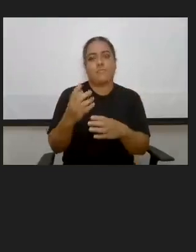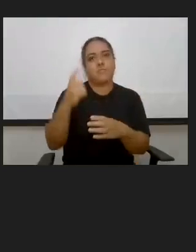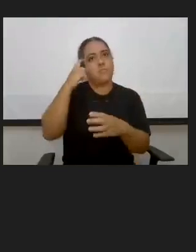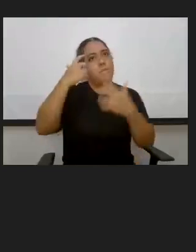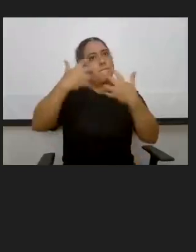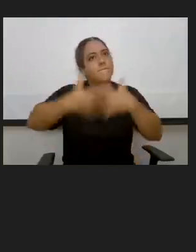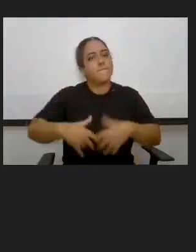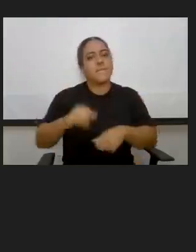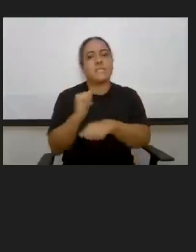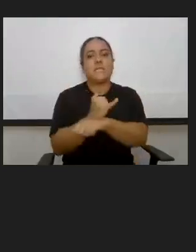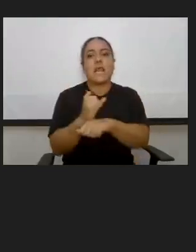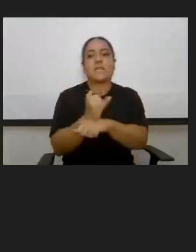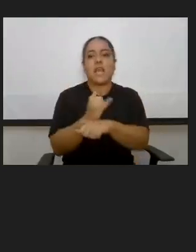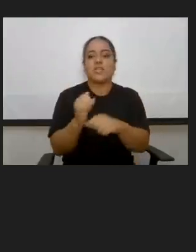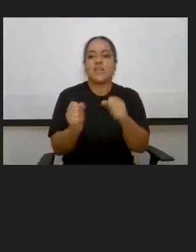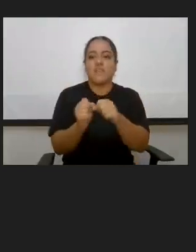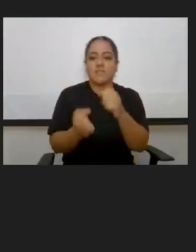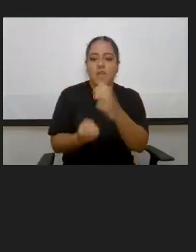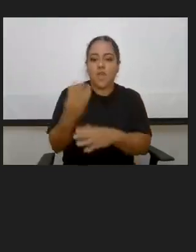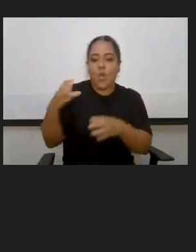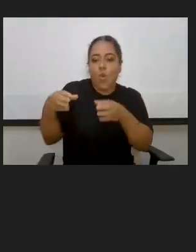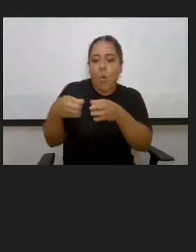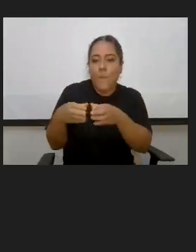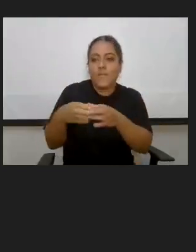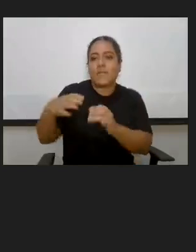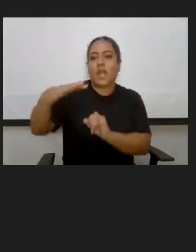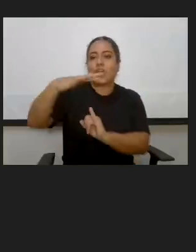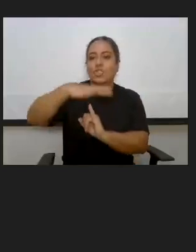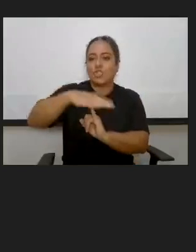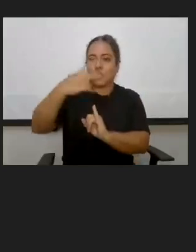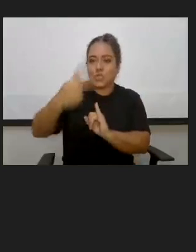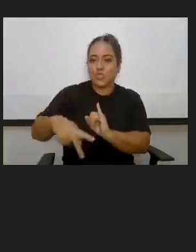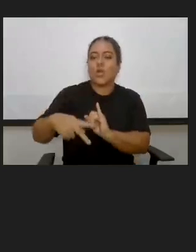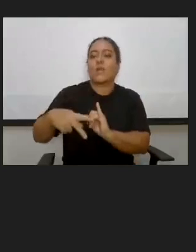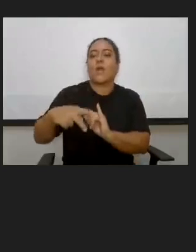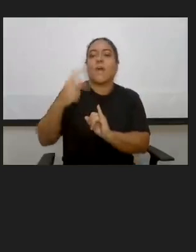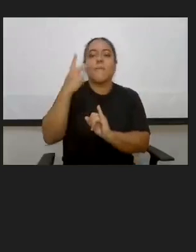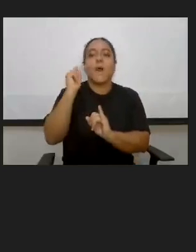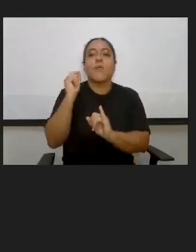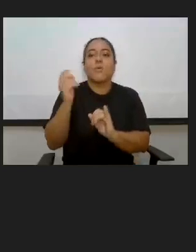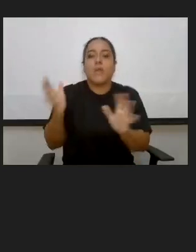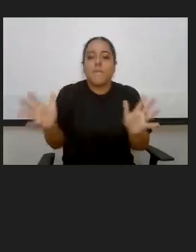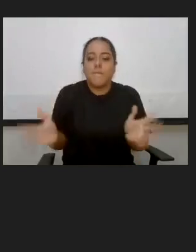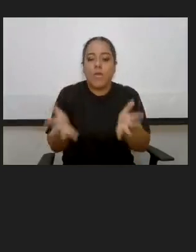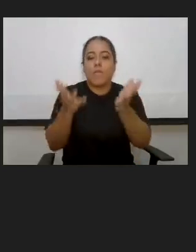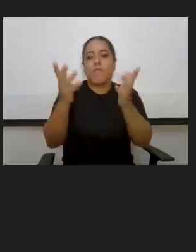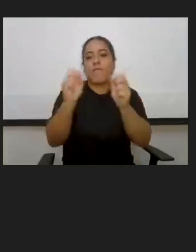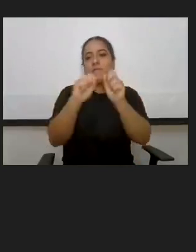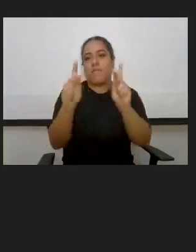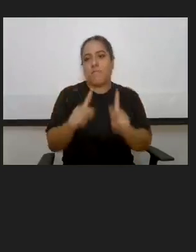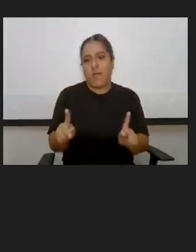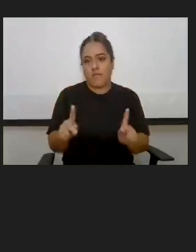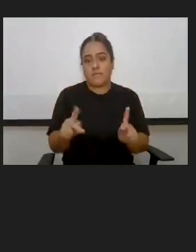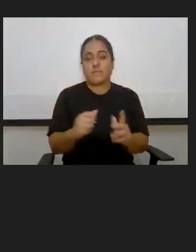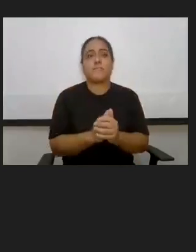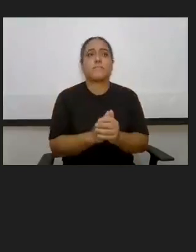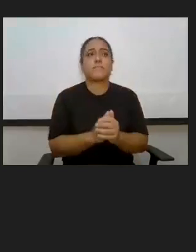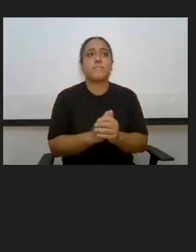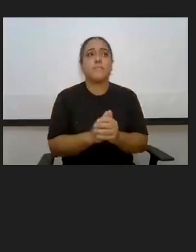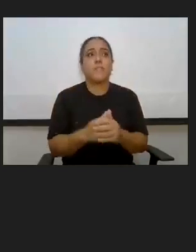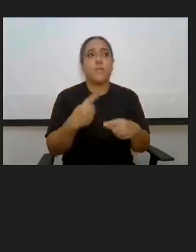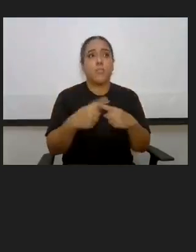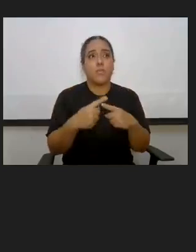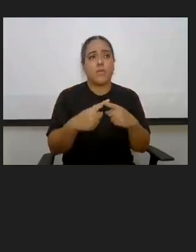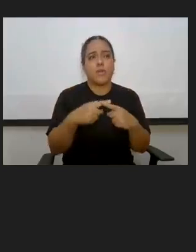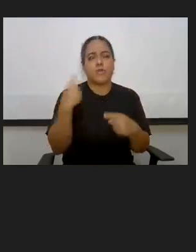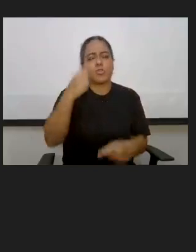nessa estratégia de criar o Comitê Institucional para a Promoção da Cultura de Paz, no entendimento de que a